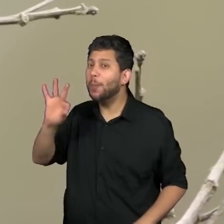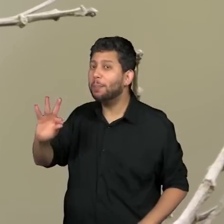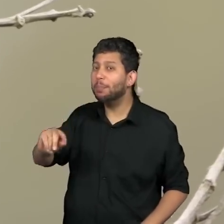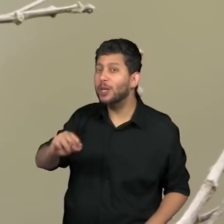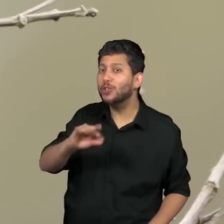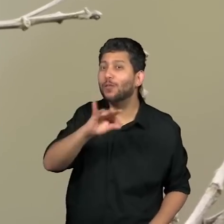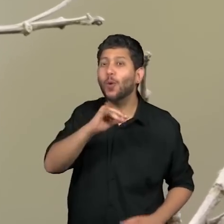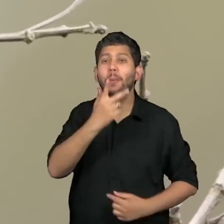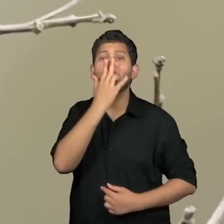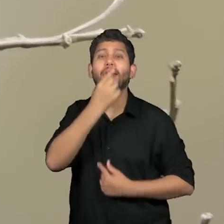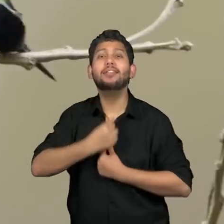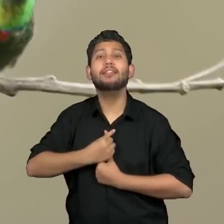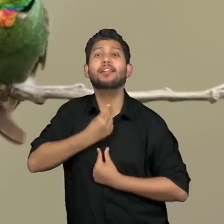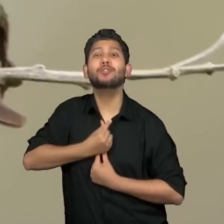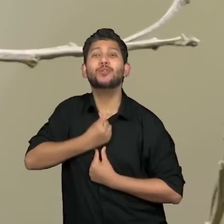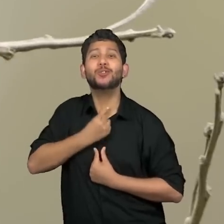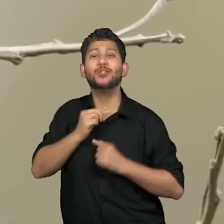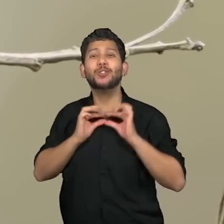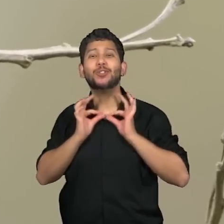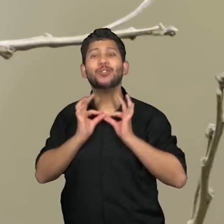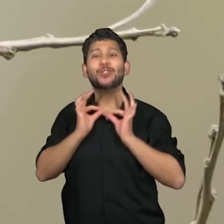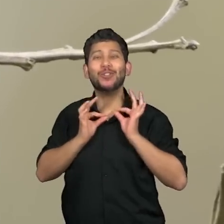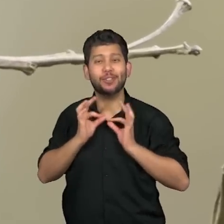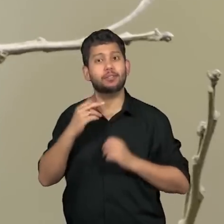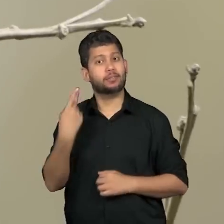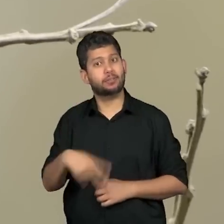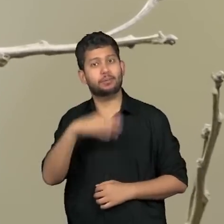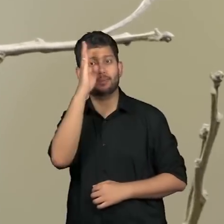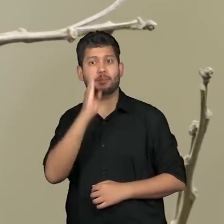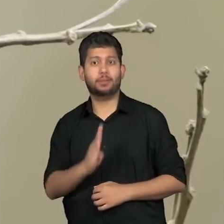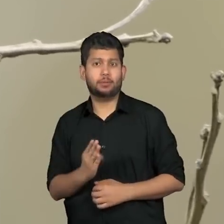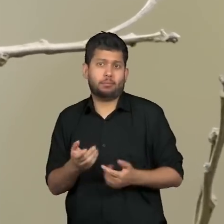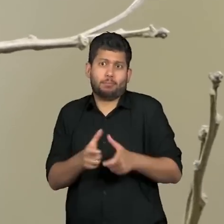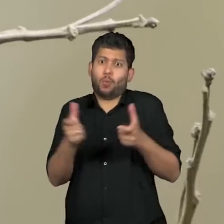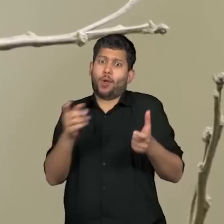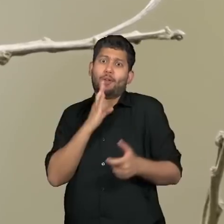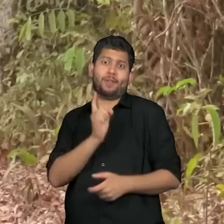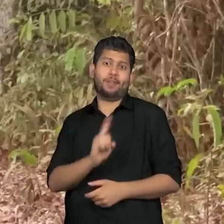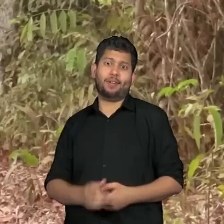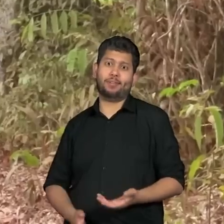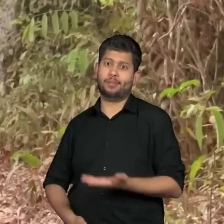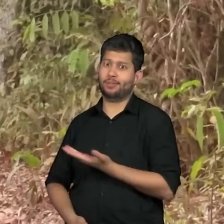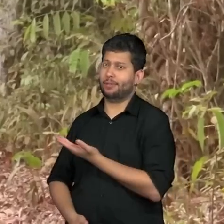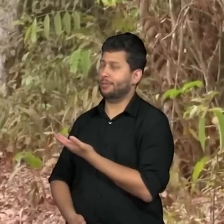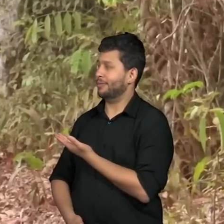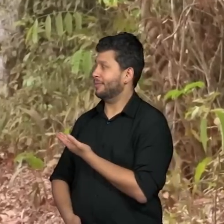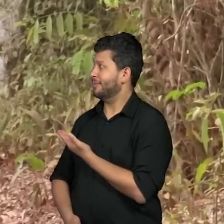gravatinha, também outra raridade do nosso país, quase não conhecida pelas pessoas.